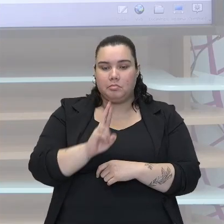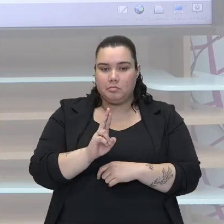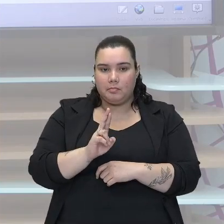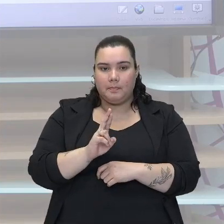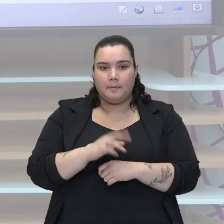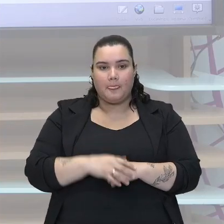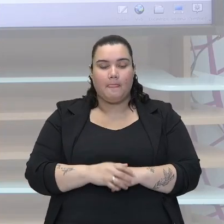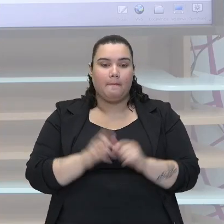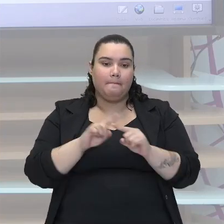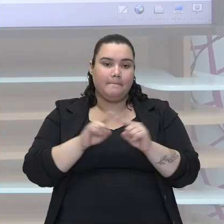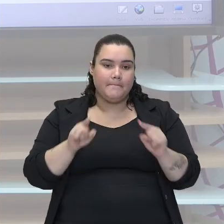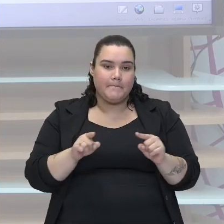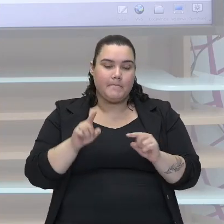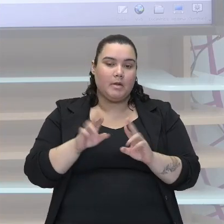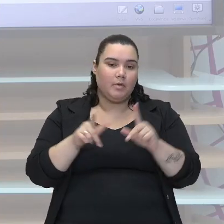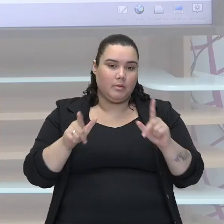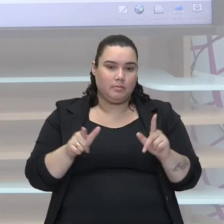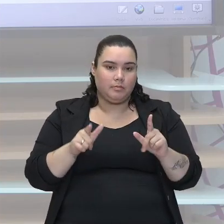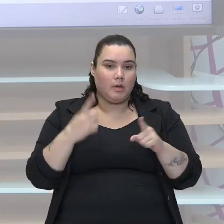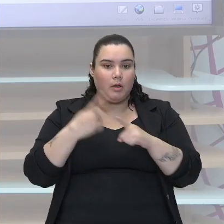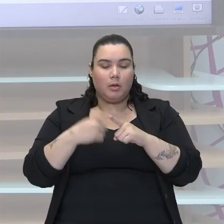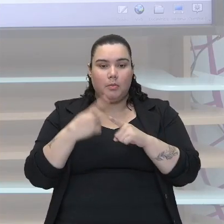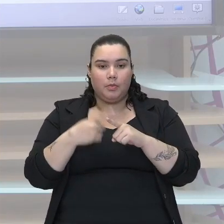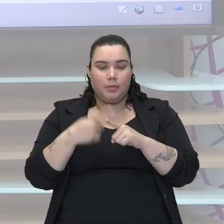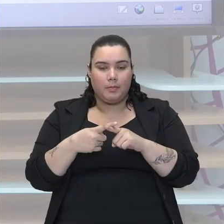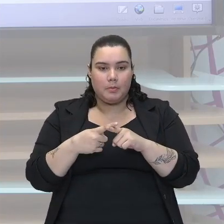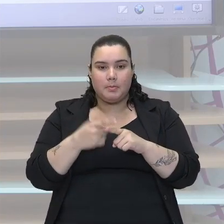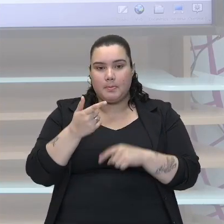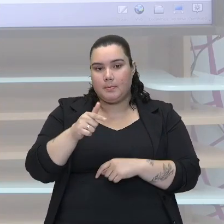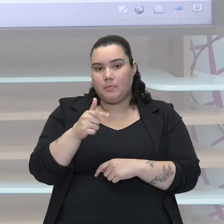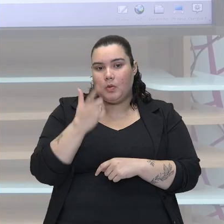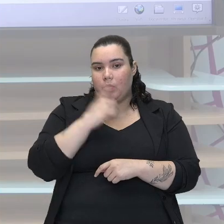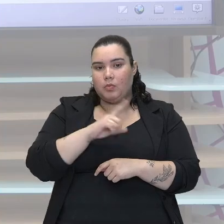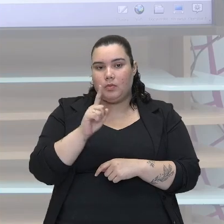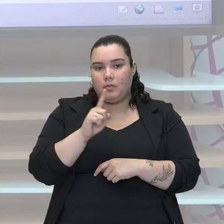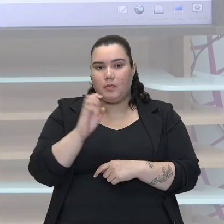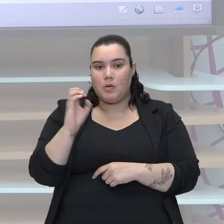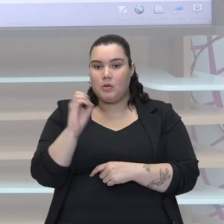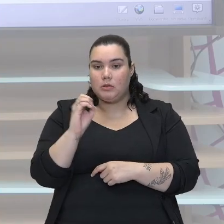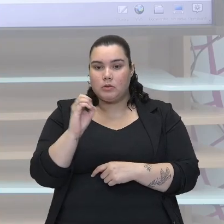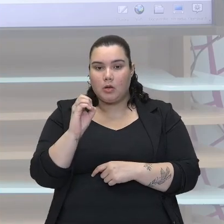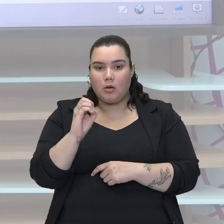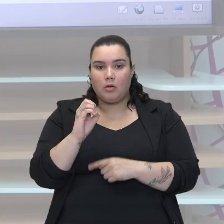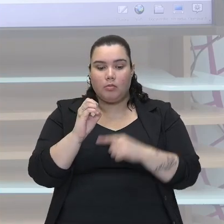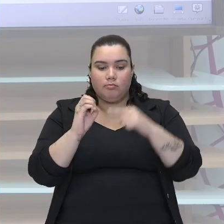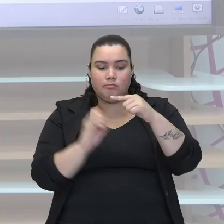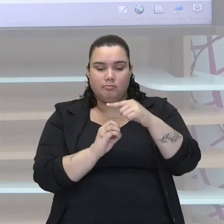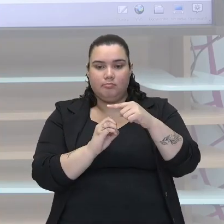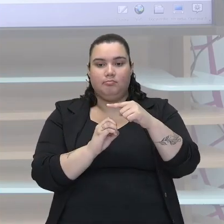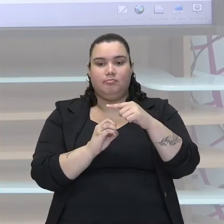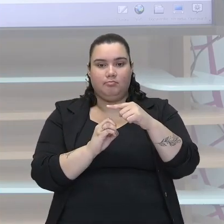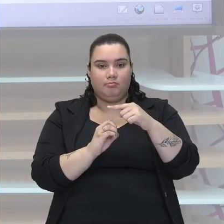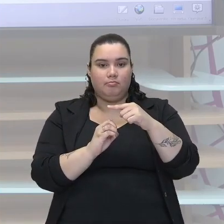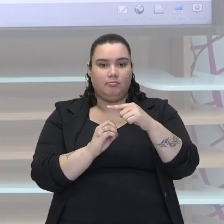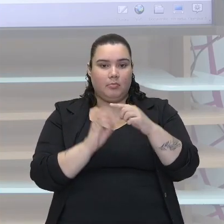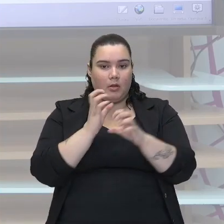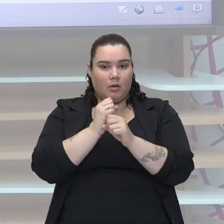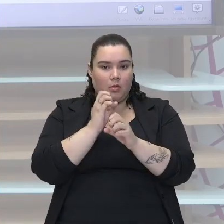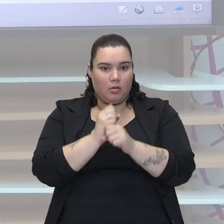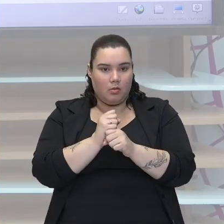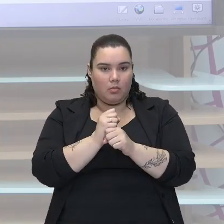solução. Mas não é o caso, né? Até porque não tem como a gente ter o 0 lá no denominador do